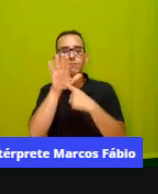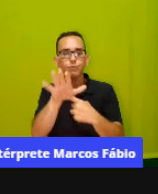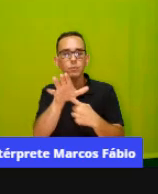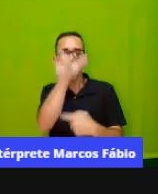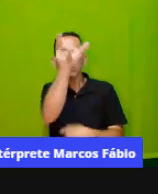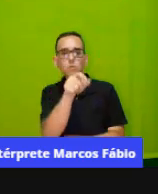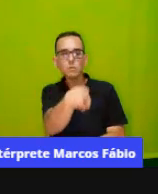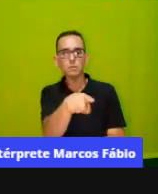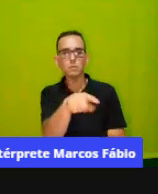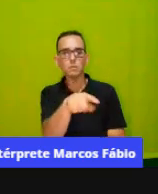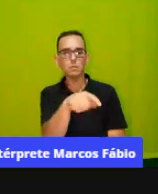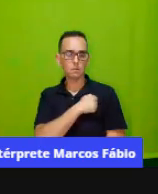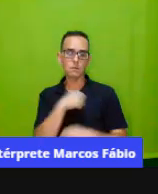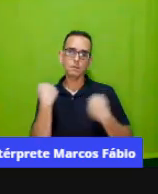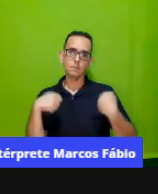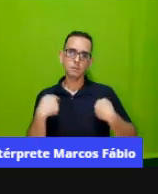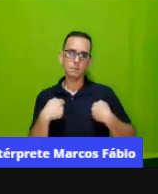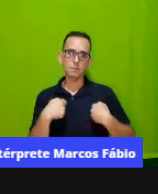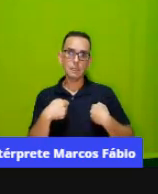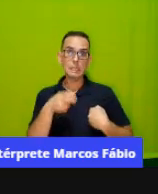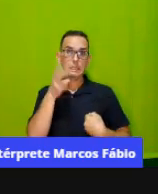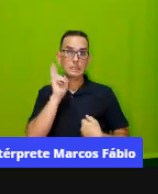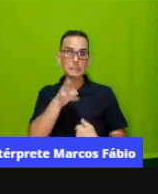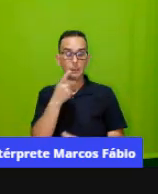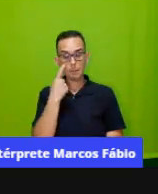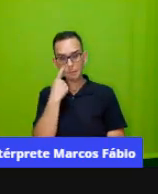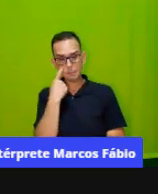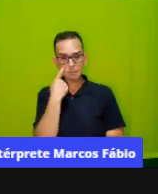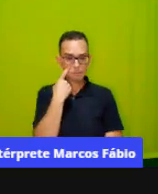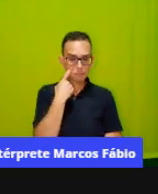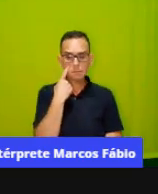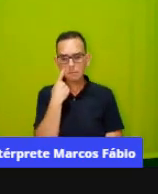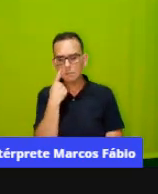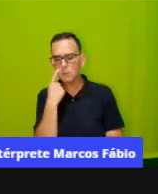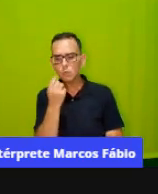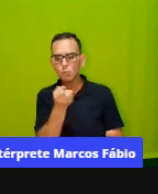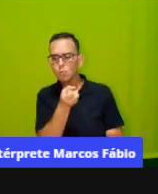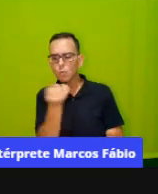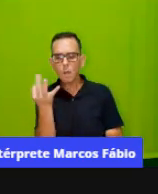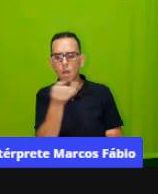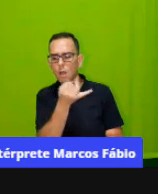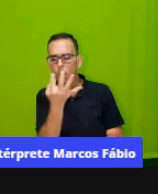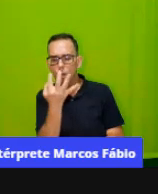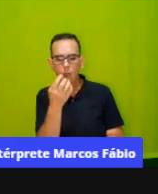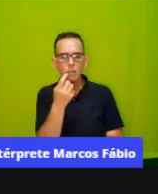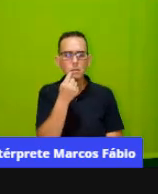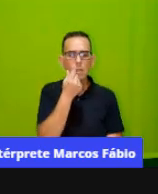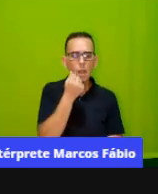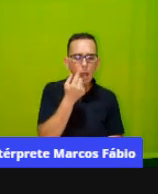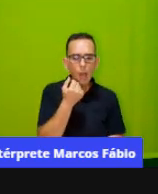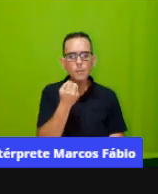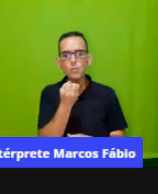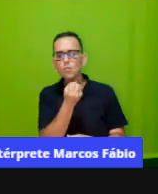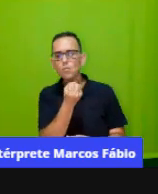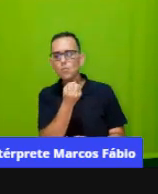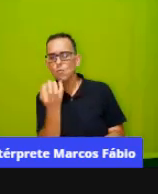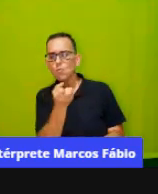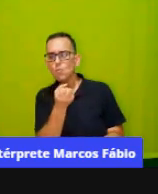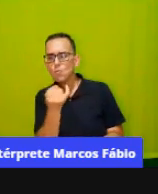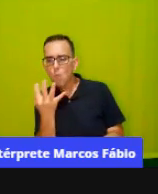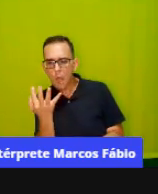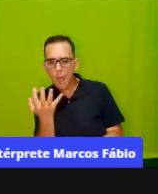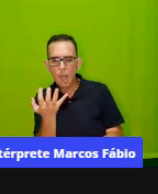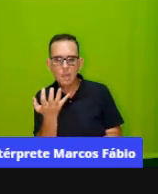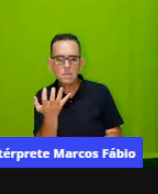estudante. Lógico que sempre a gente vai estar olhando qual é essa necessidade, qual é o tipo de lápis que vai atender, né? Qual é a apreensão